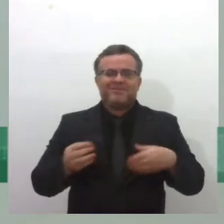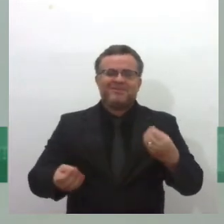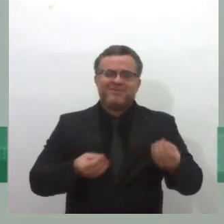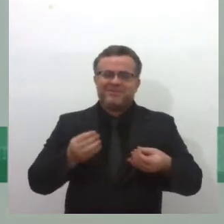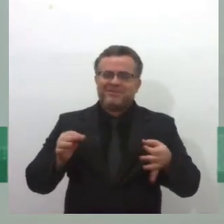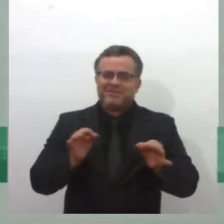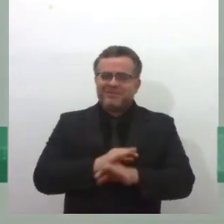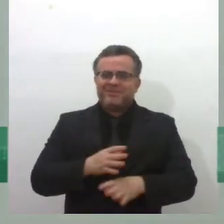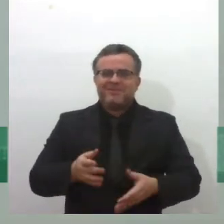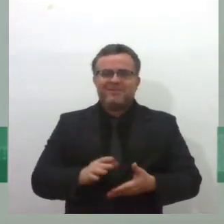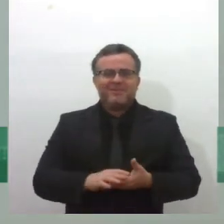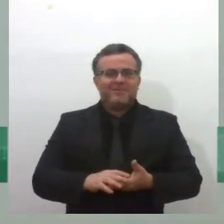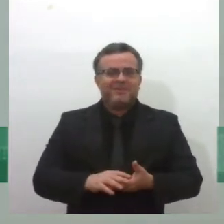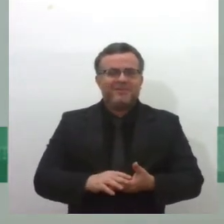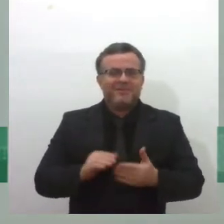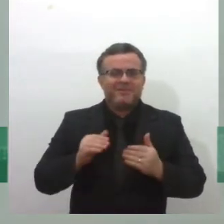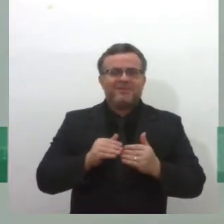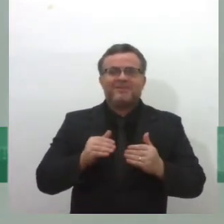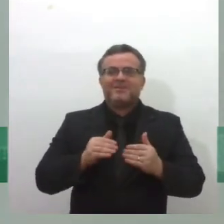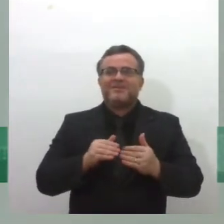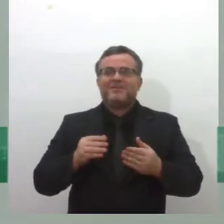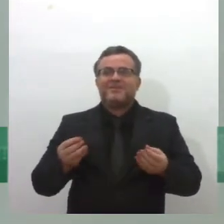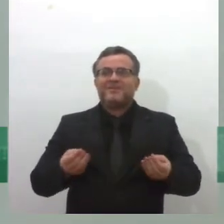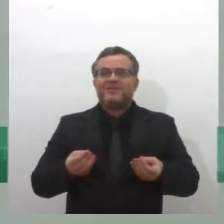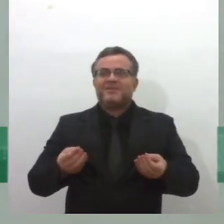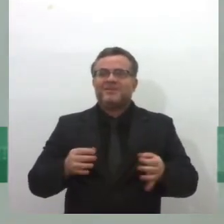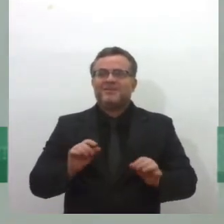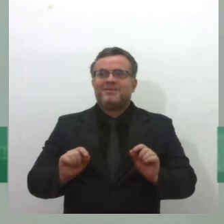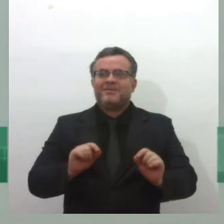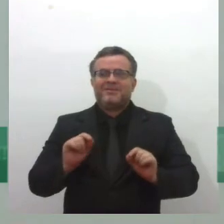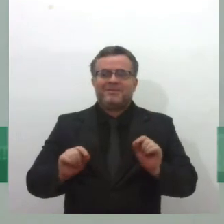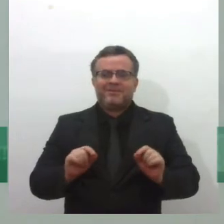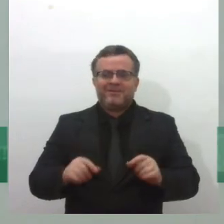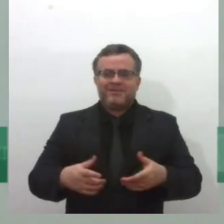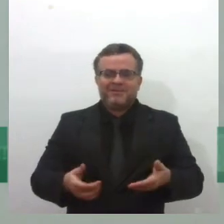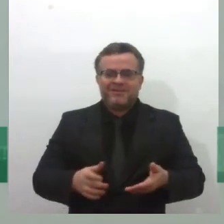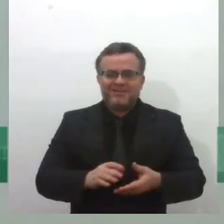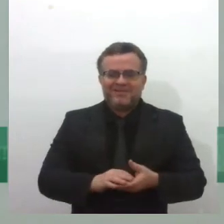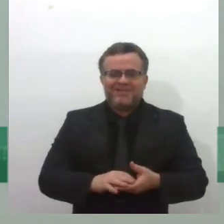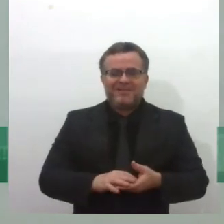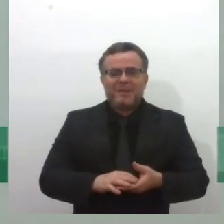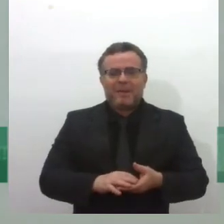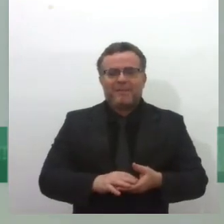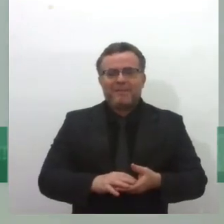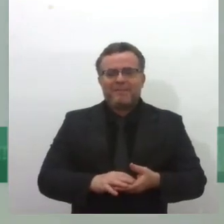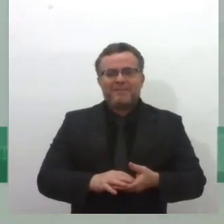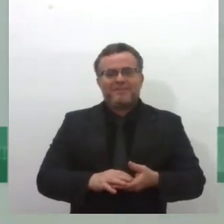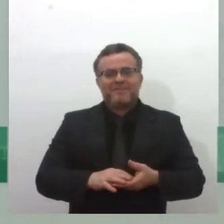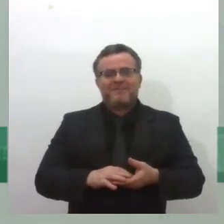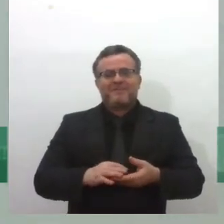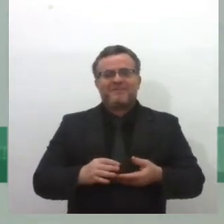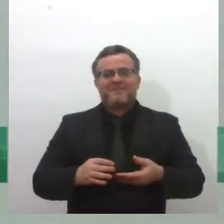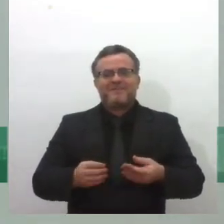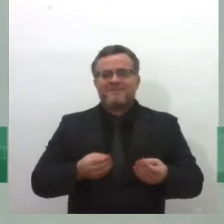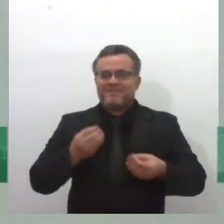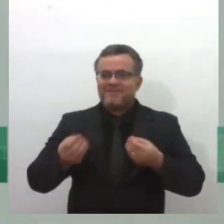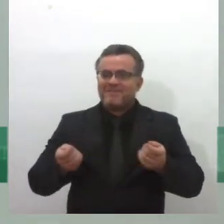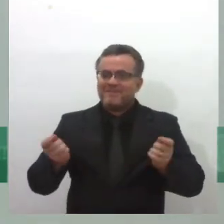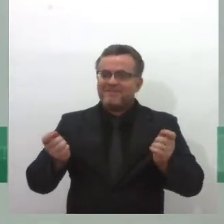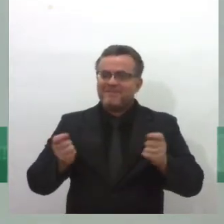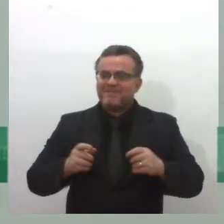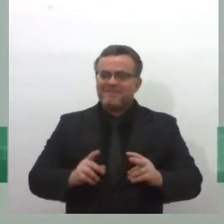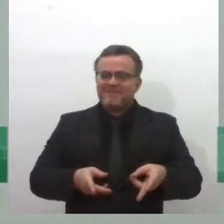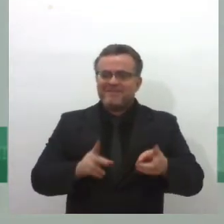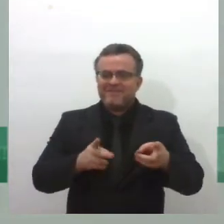também de acordo com a faixa etária de cada aluno. Se você, por exemplo, pegar zelo com